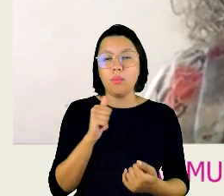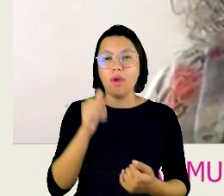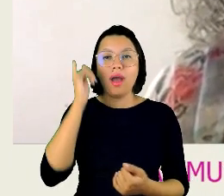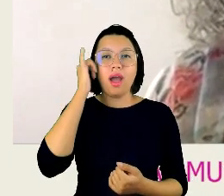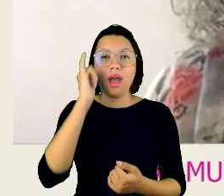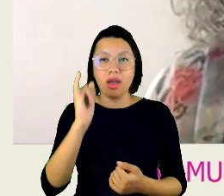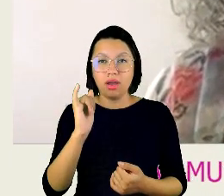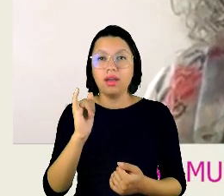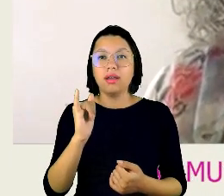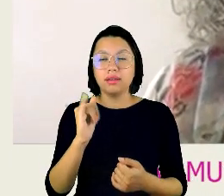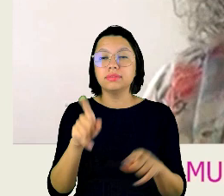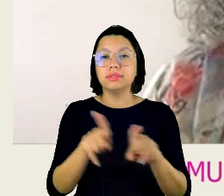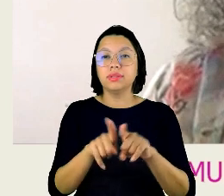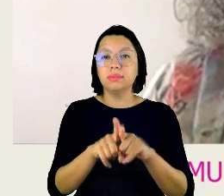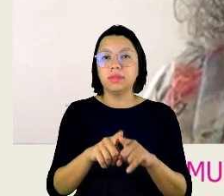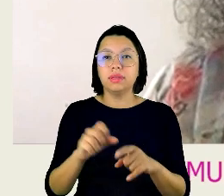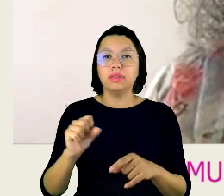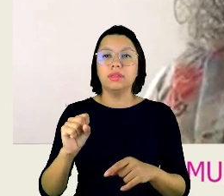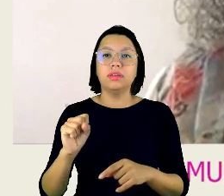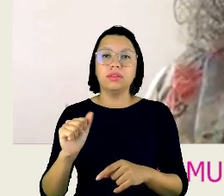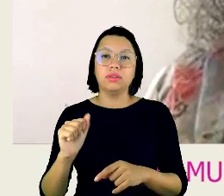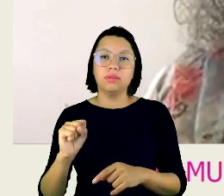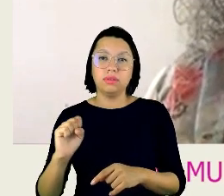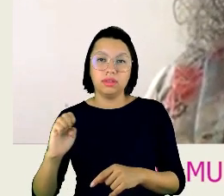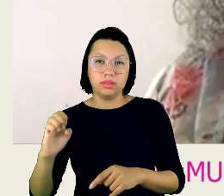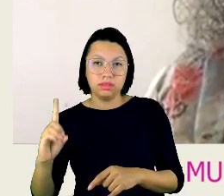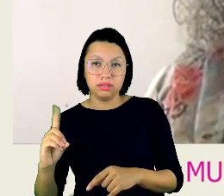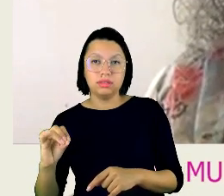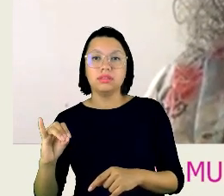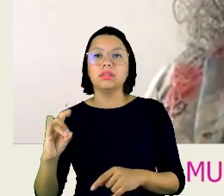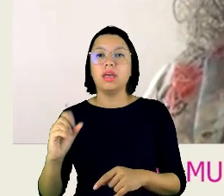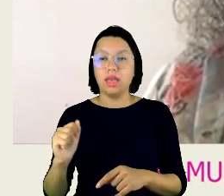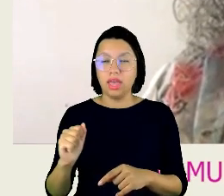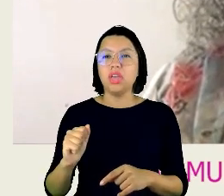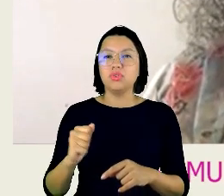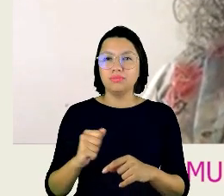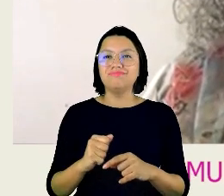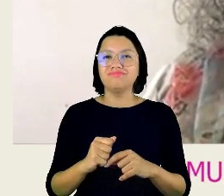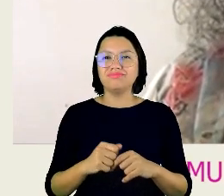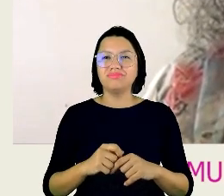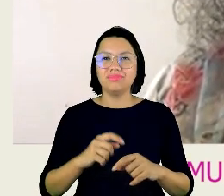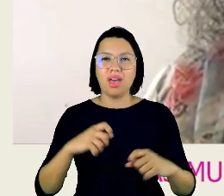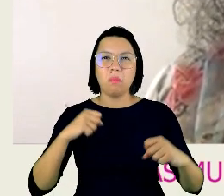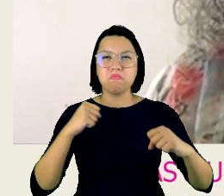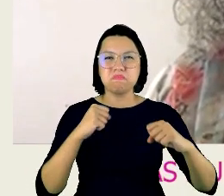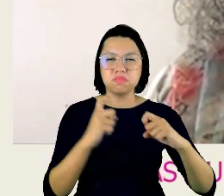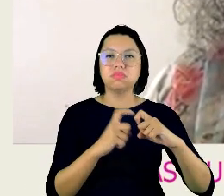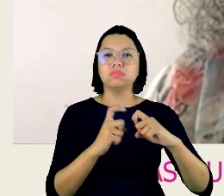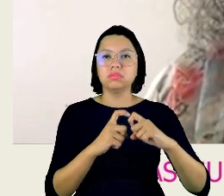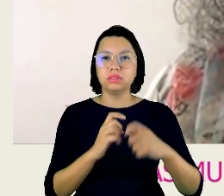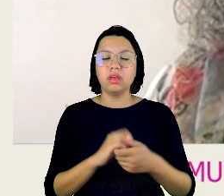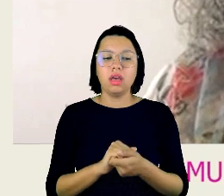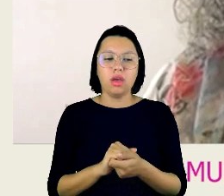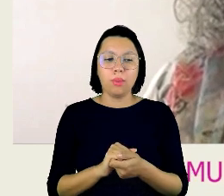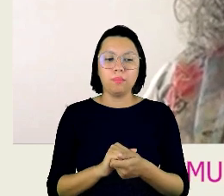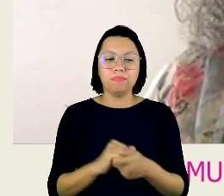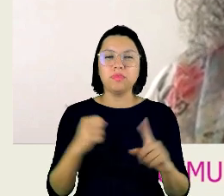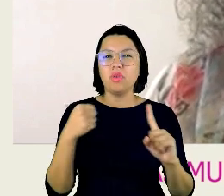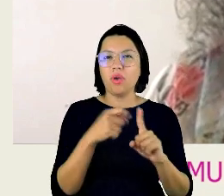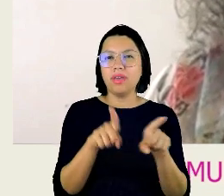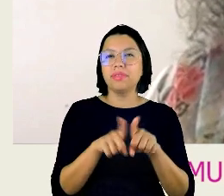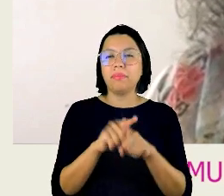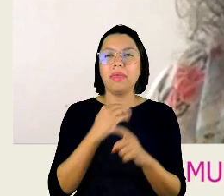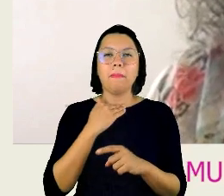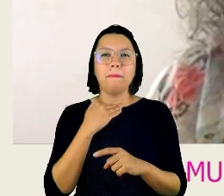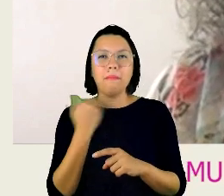da questão, enfim, do assédio, que hoje tem uma lei, né, da importunação sexual, mas também de outras violências, como o